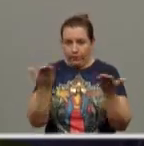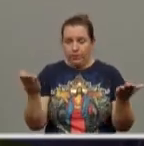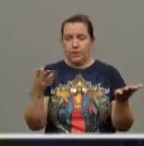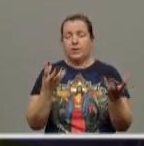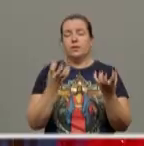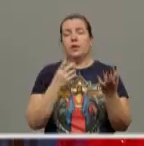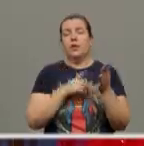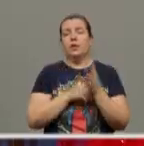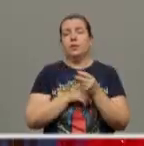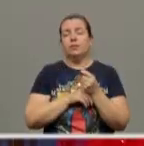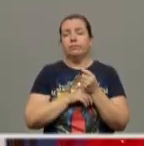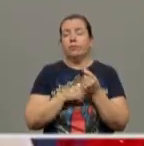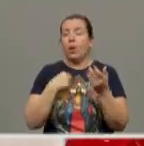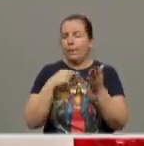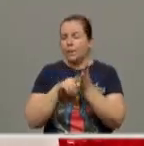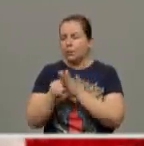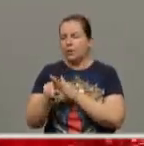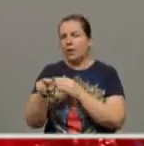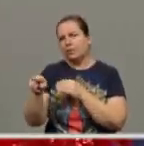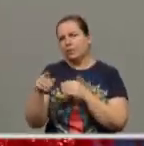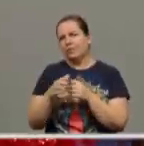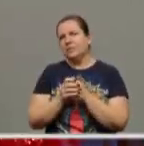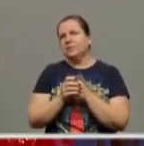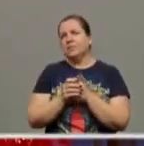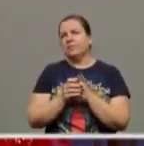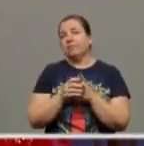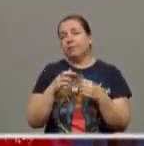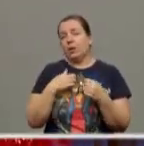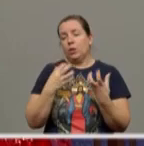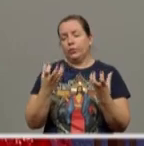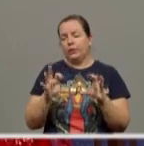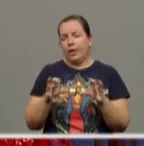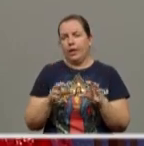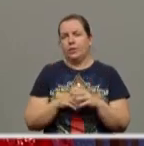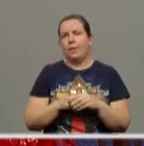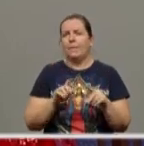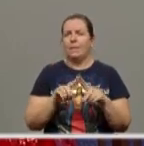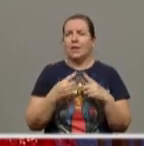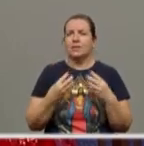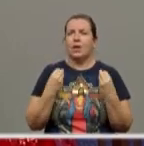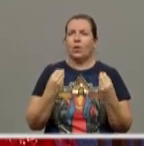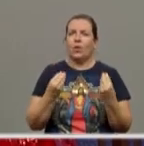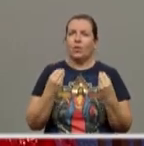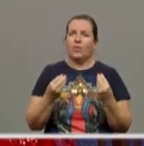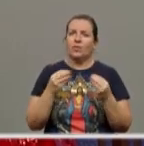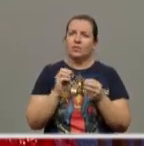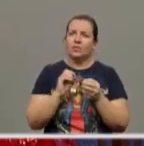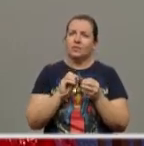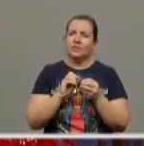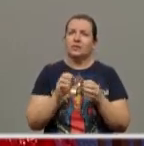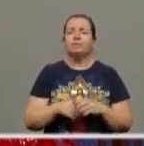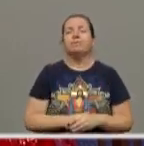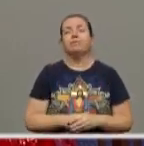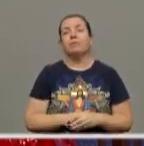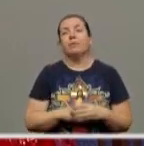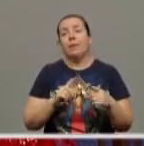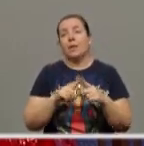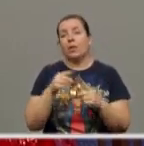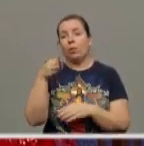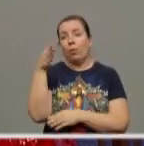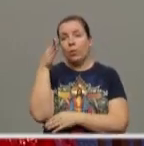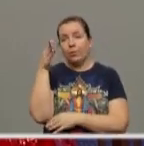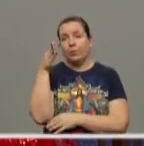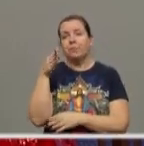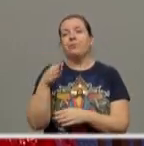essa a pergunta que eu fiz para ela. Deus me livre, pá, não deixo não. Aí ela falou assim, mas motel é tão caro.